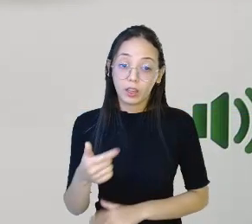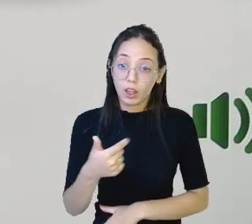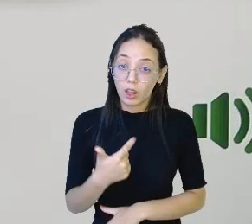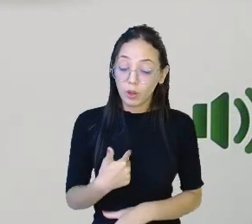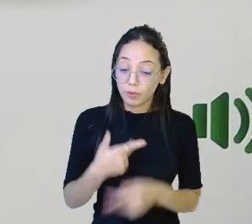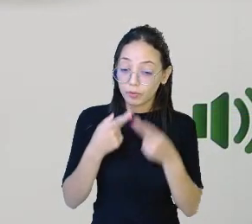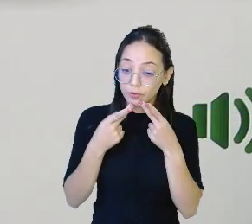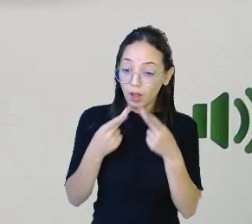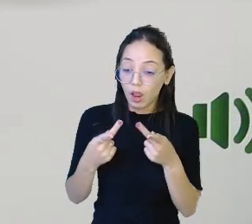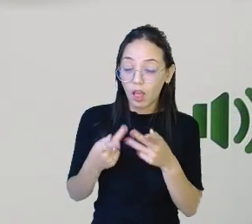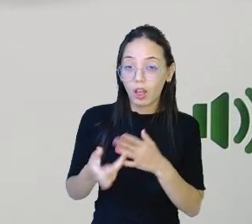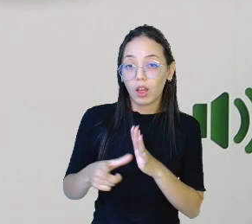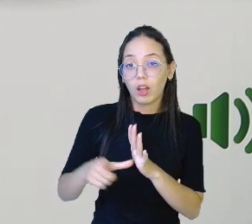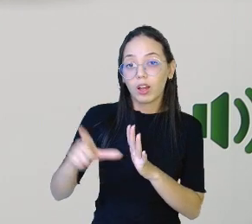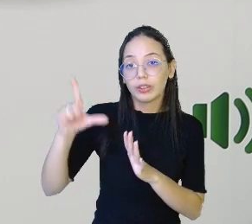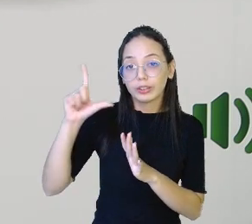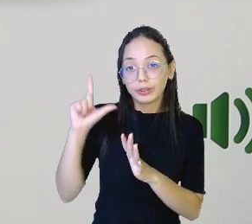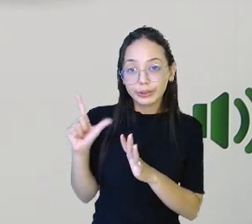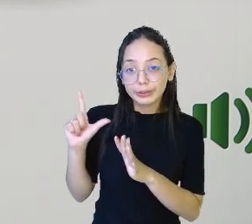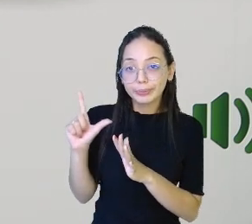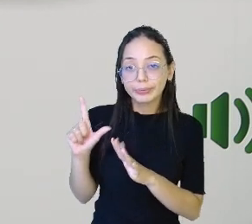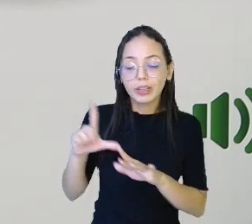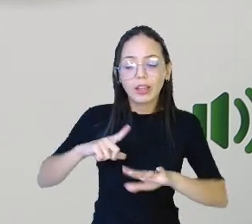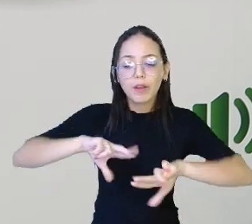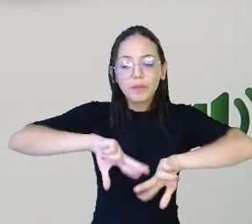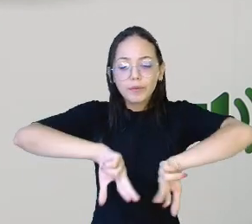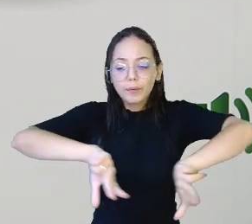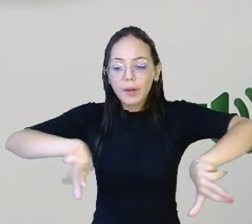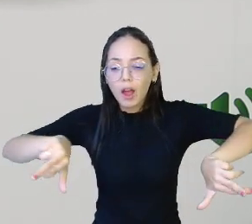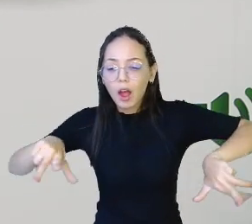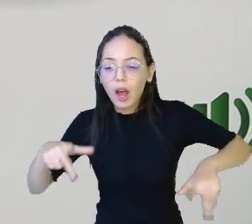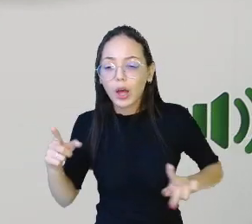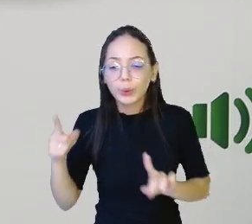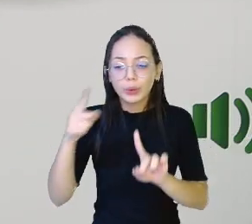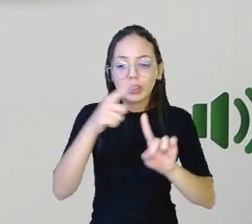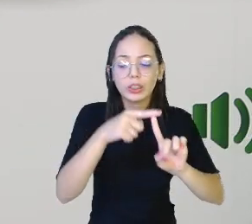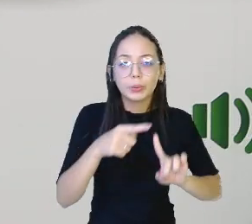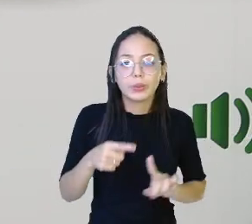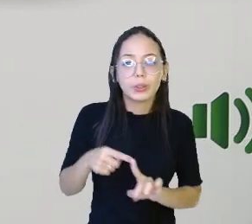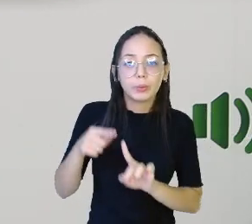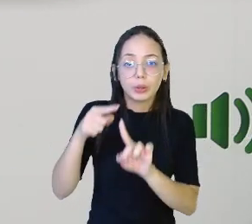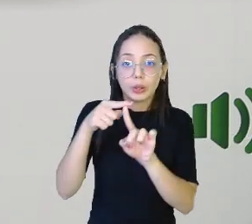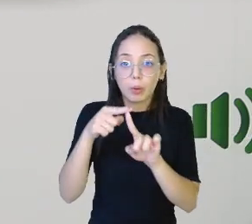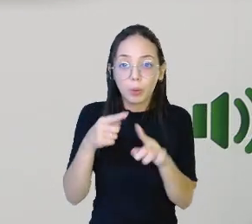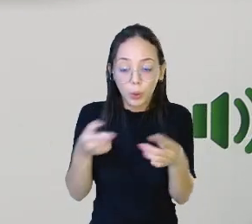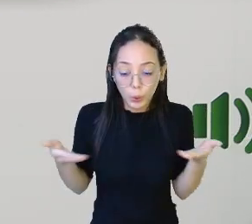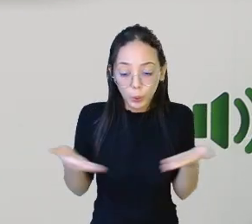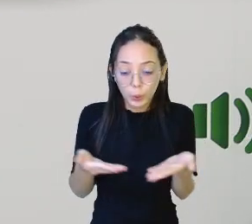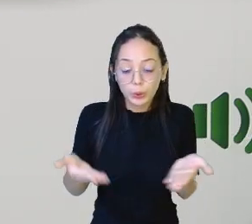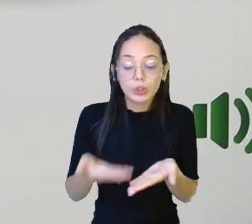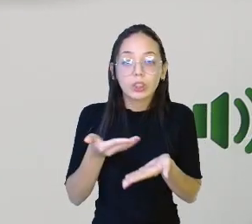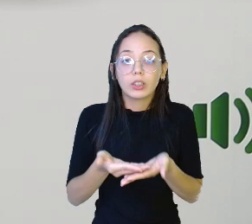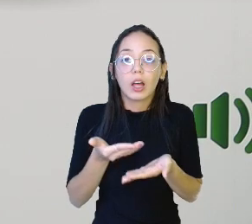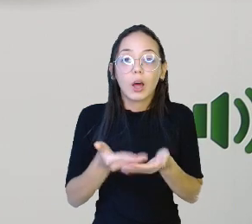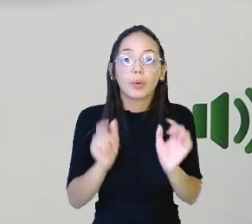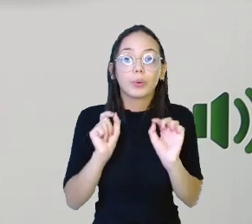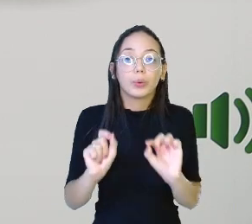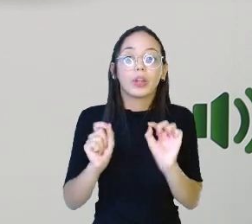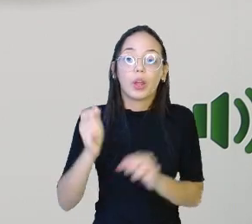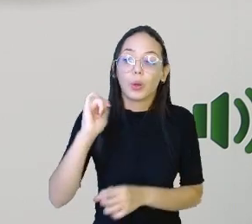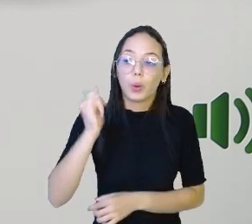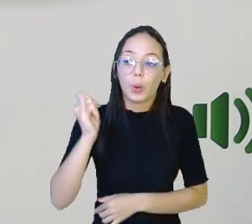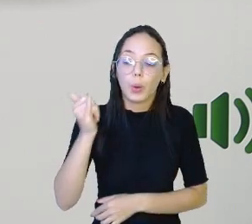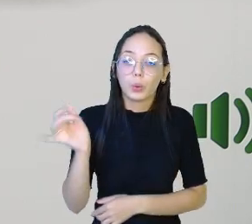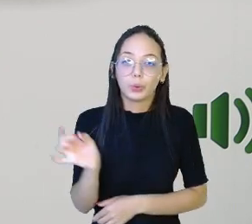falei anteriormente. Há vários tipos de contos, tá certo? Hoje na aula será conto de